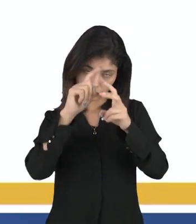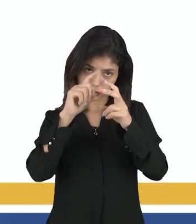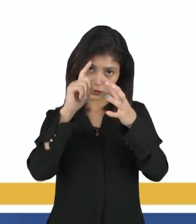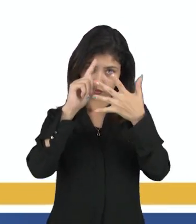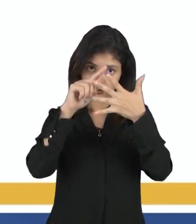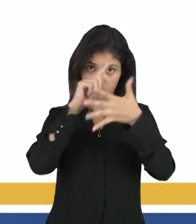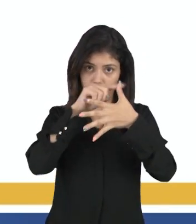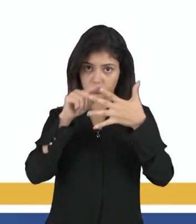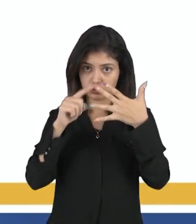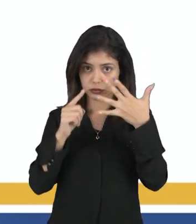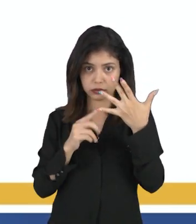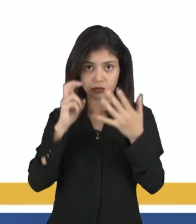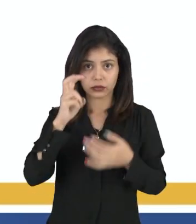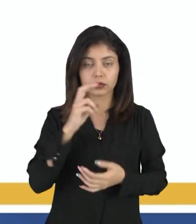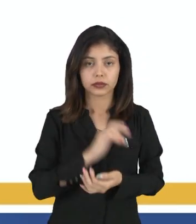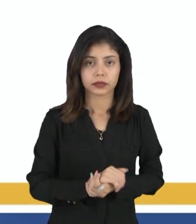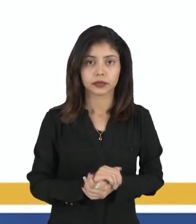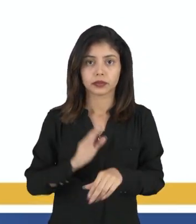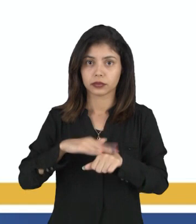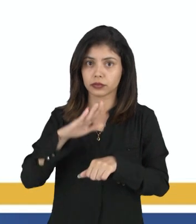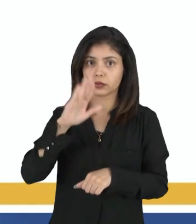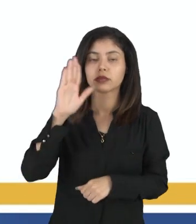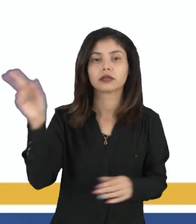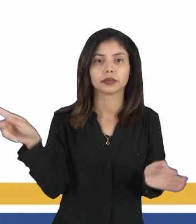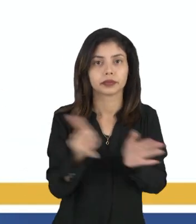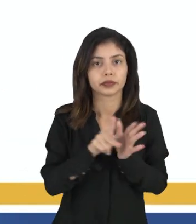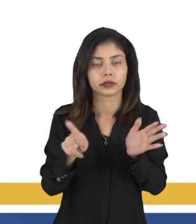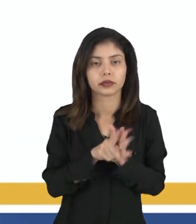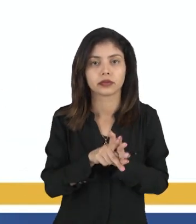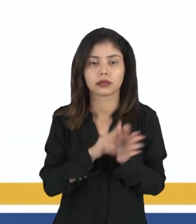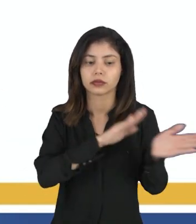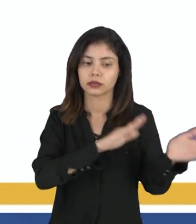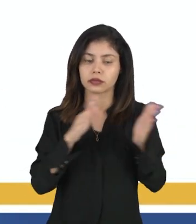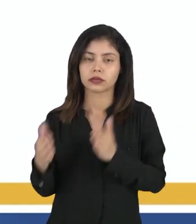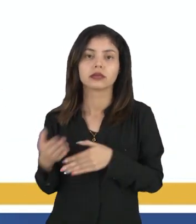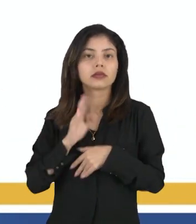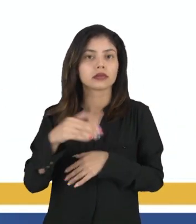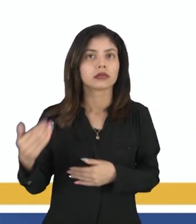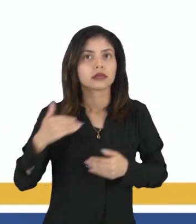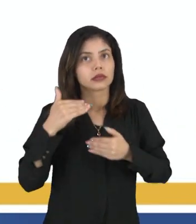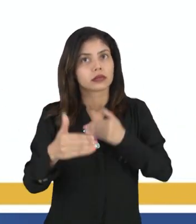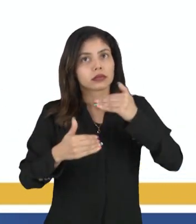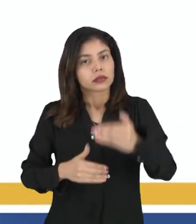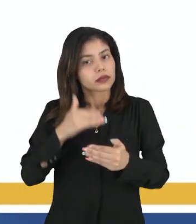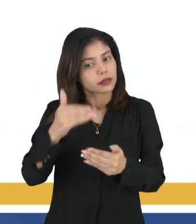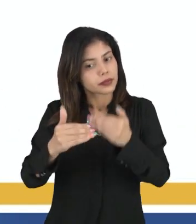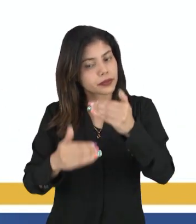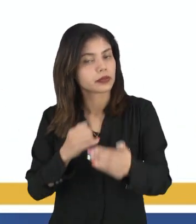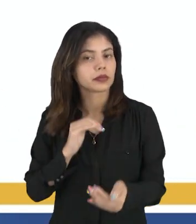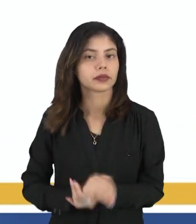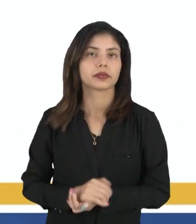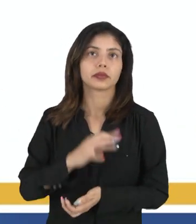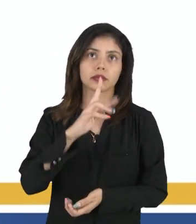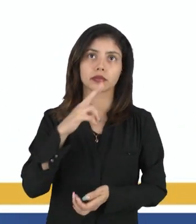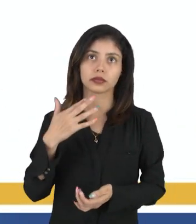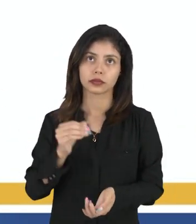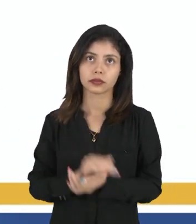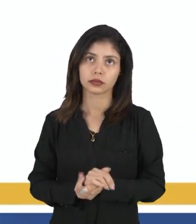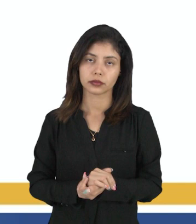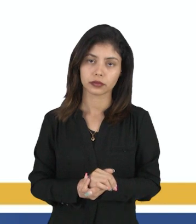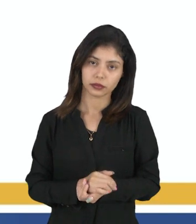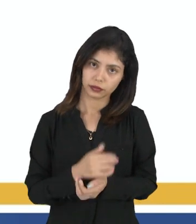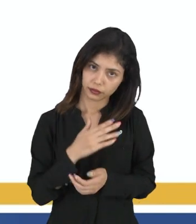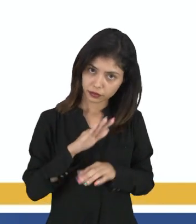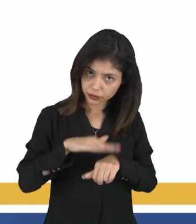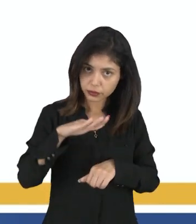reinos, porque reino é o táxon mais abrangente. A partir daí, quando você vai caminhando, né, nos táxons, eles vão ficando cada